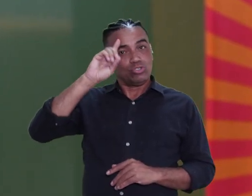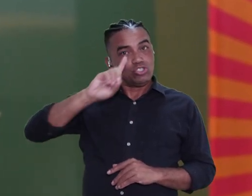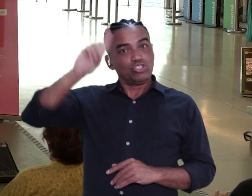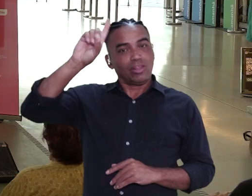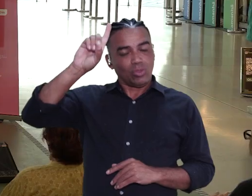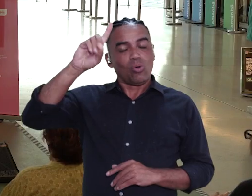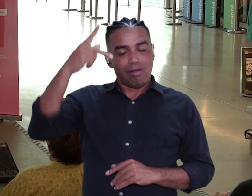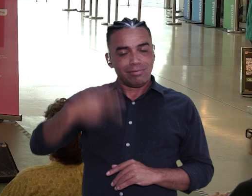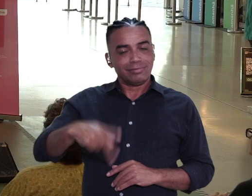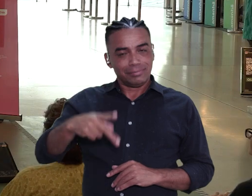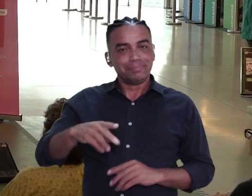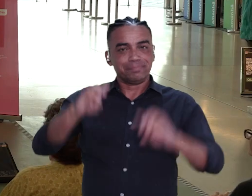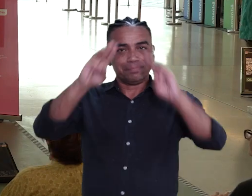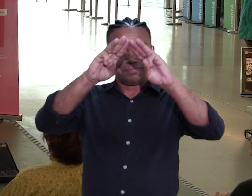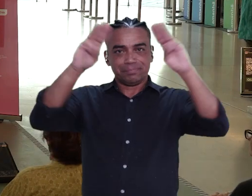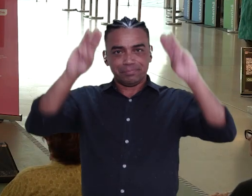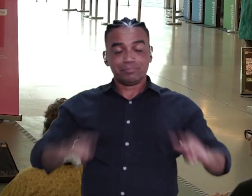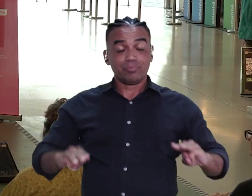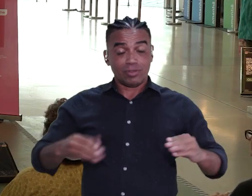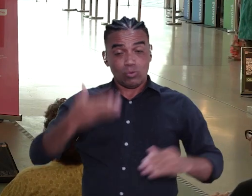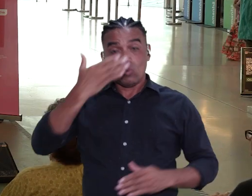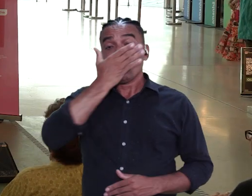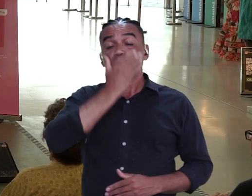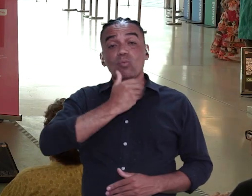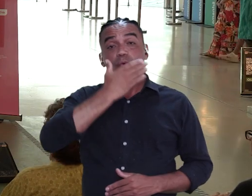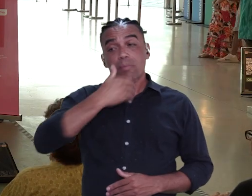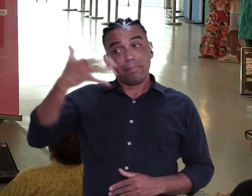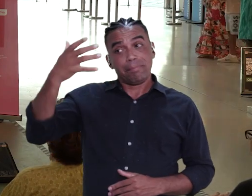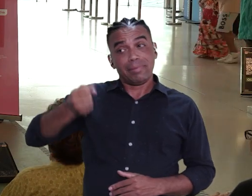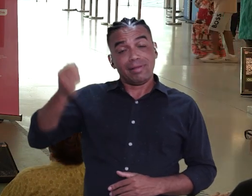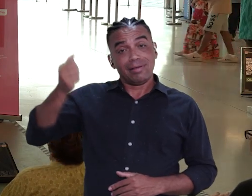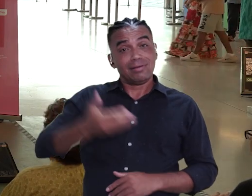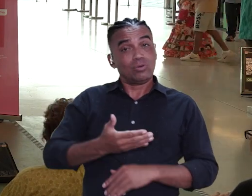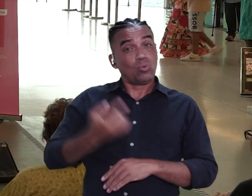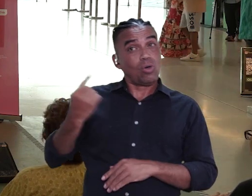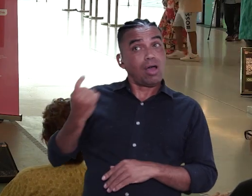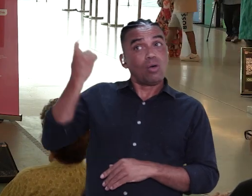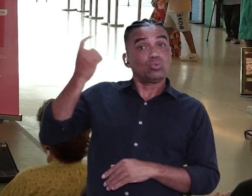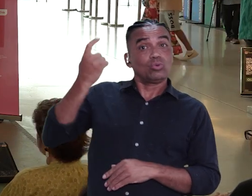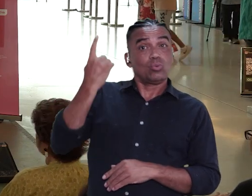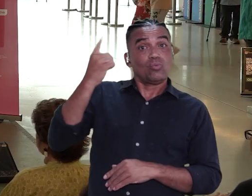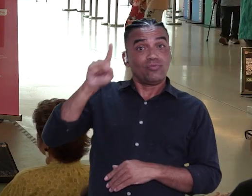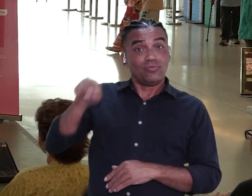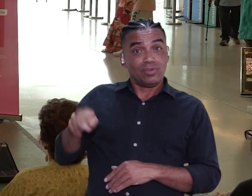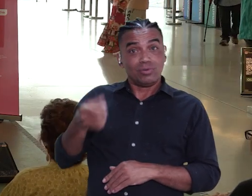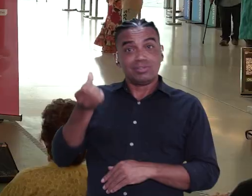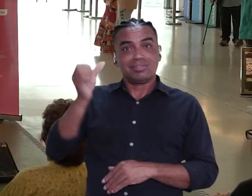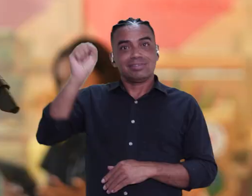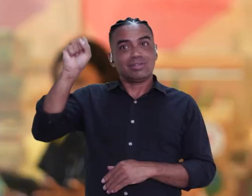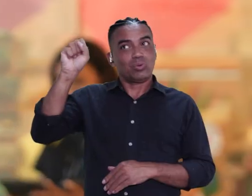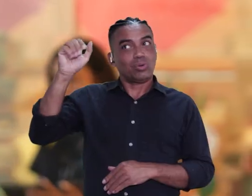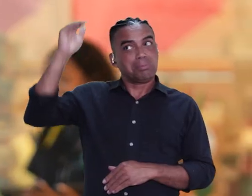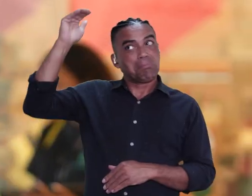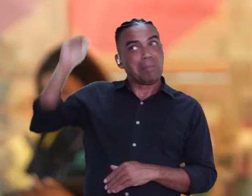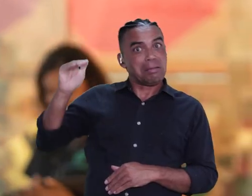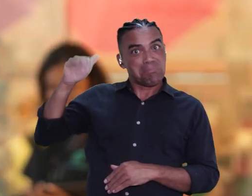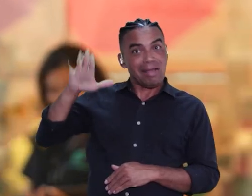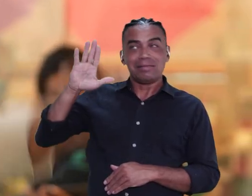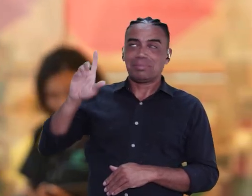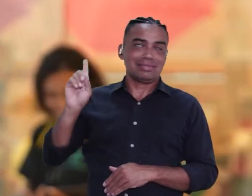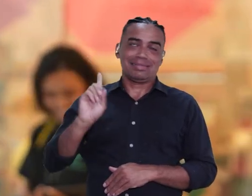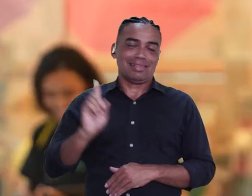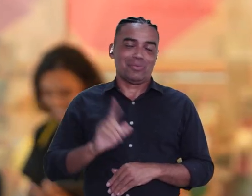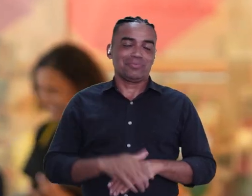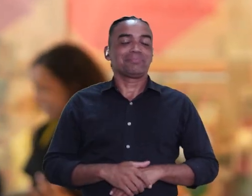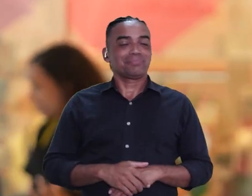museu. Sou um homem branco de 1,68 m. Tem quem diga que é menos, mas eu duvido.